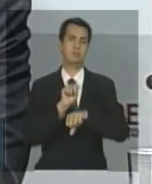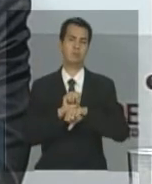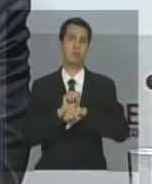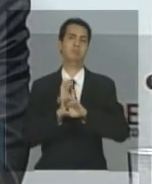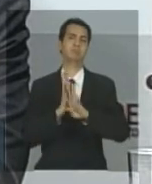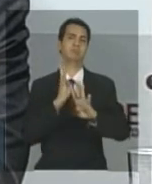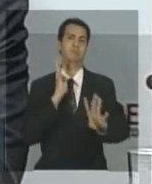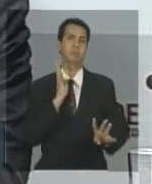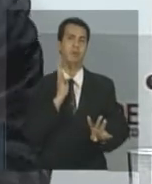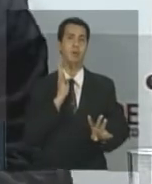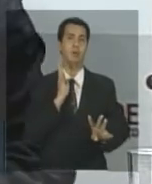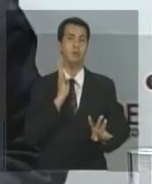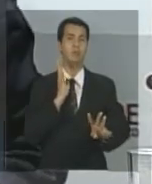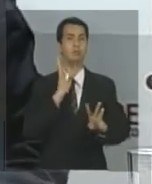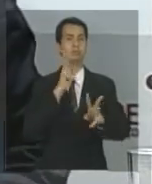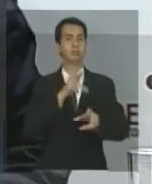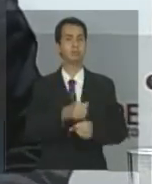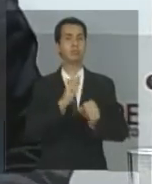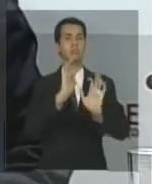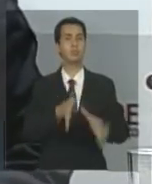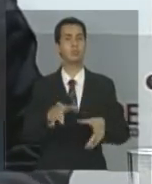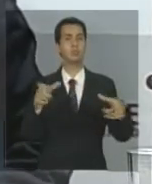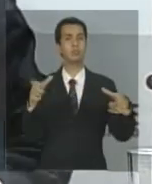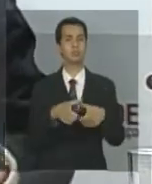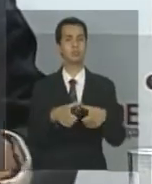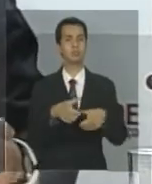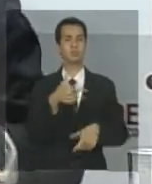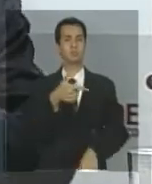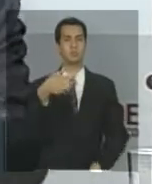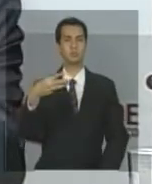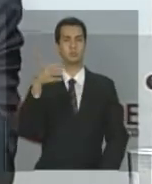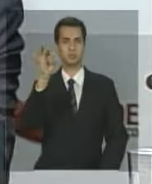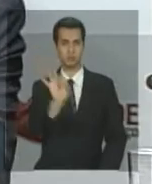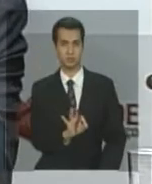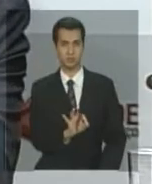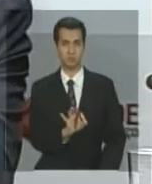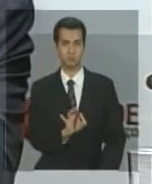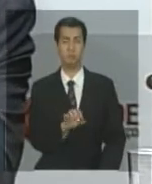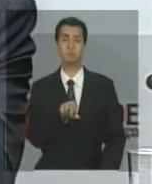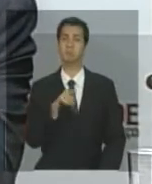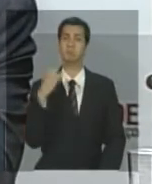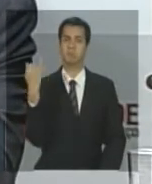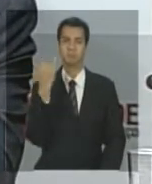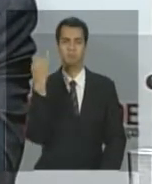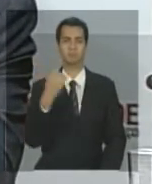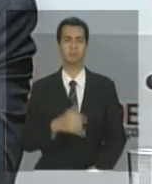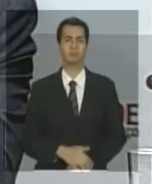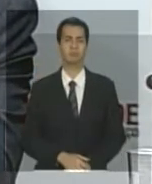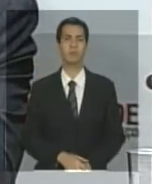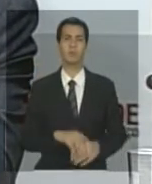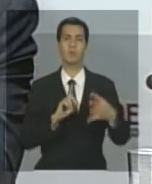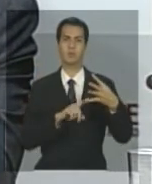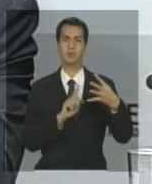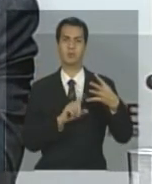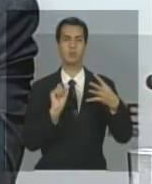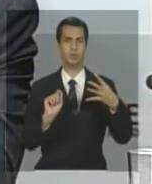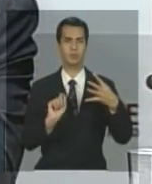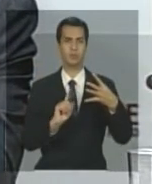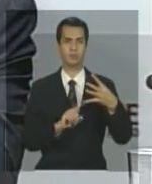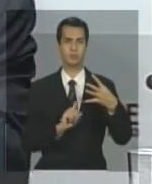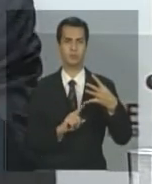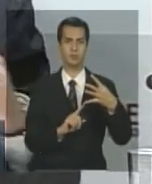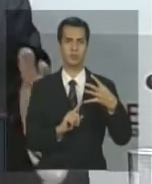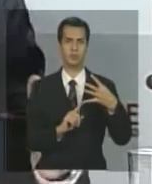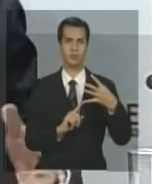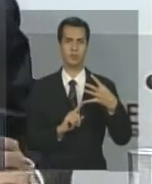fila de transplantes de um ano para o outro, que eu acho que é um dado bastante importante. O quarto dado, que